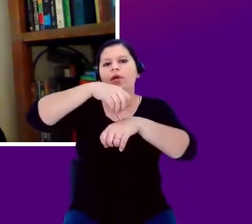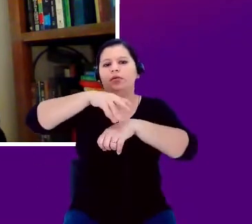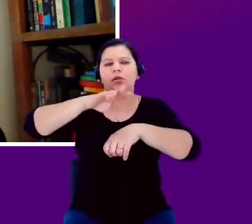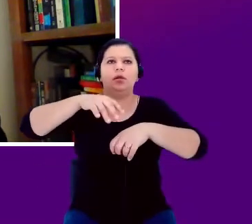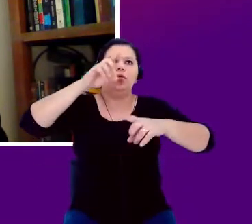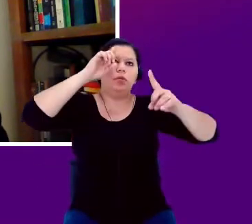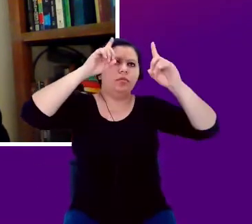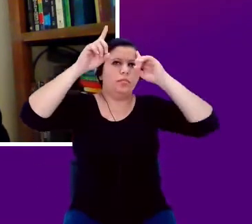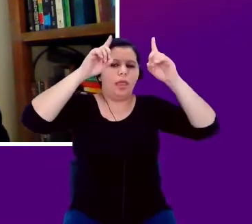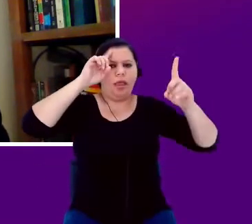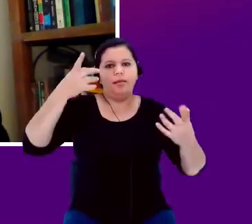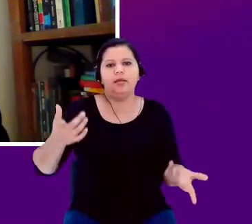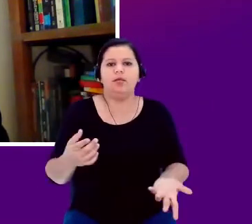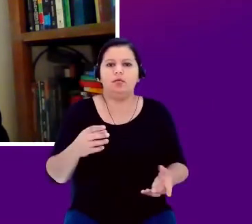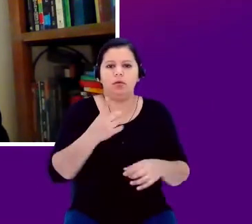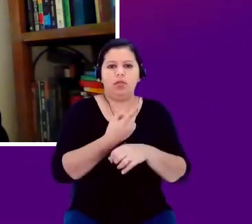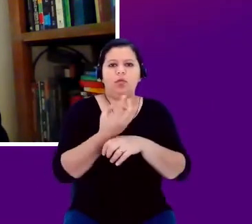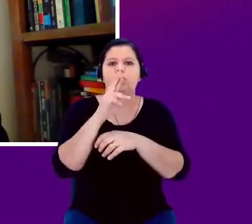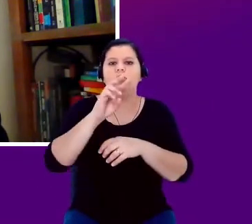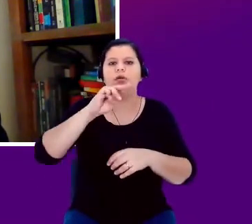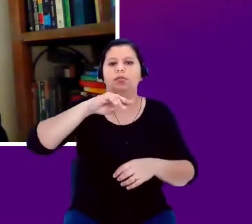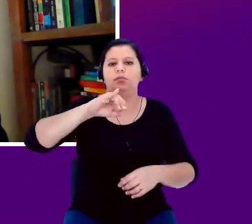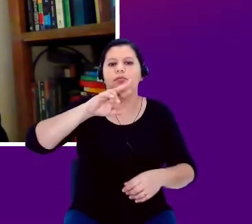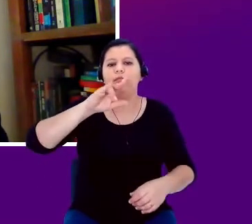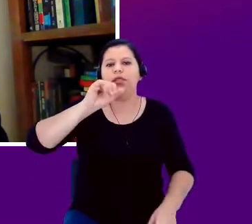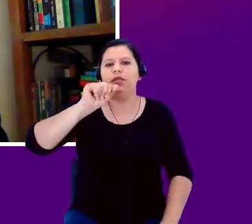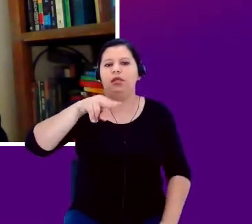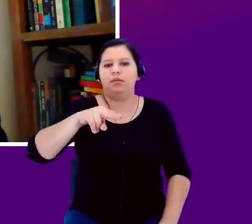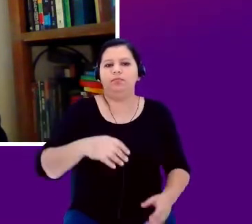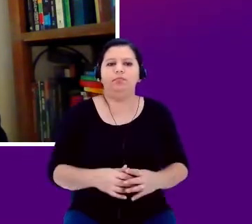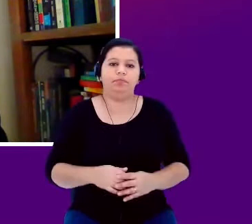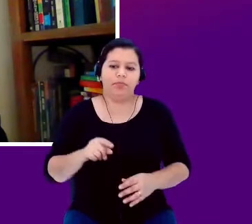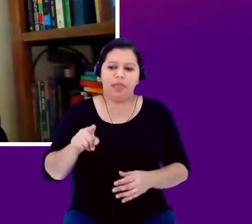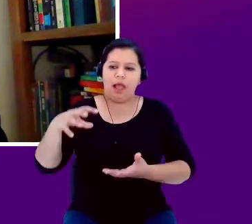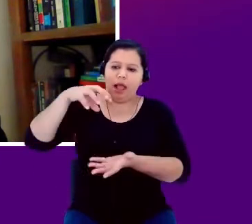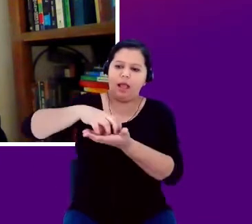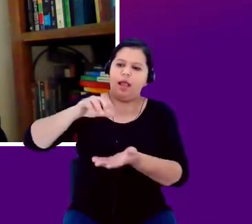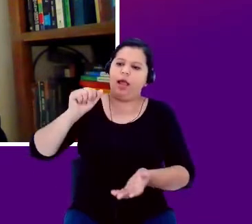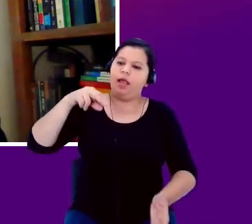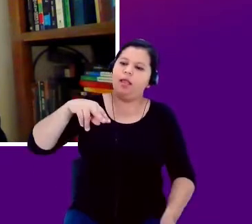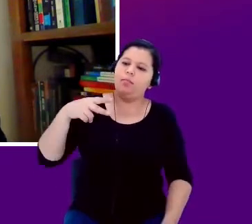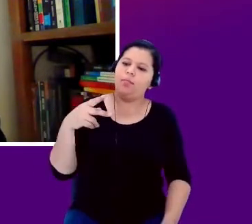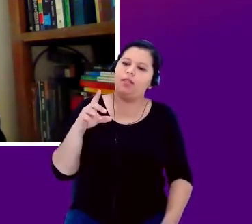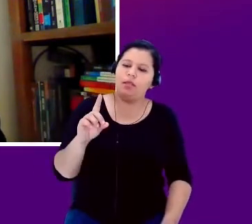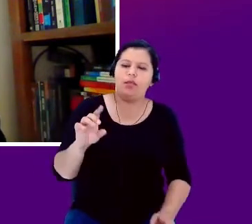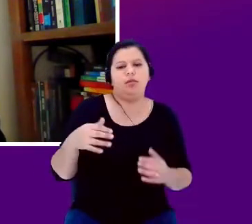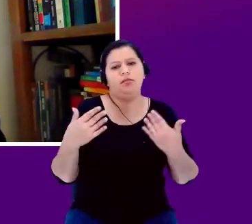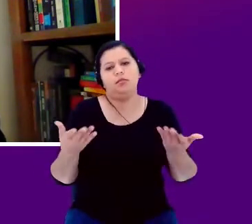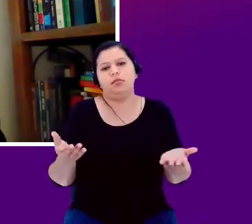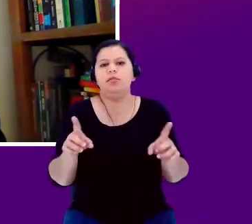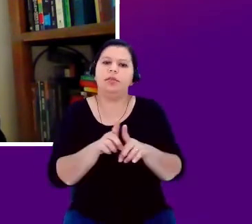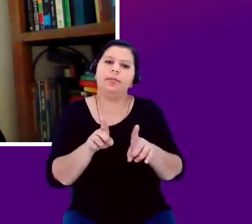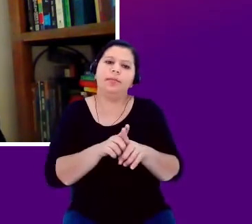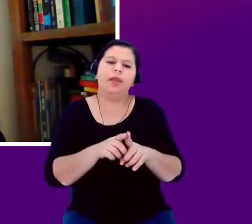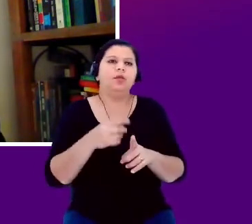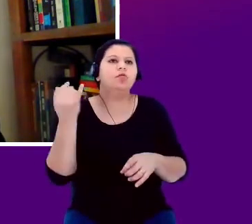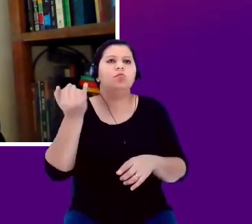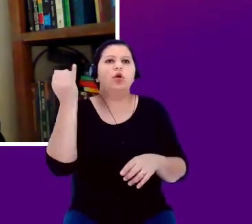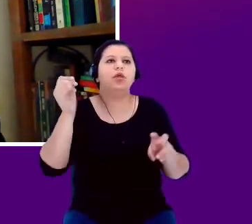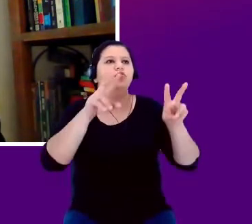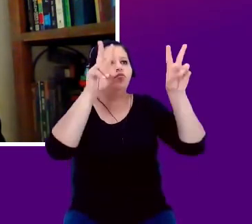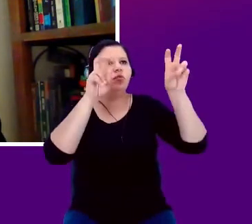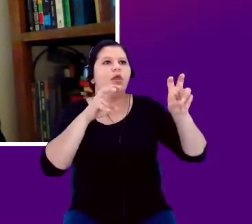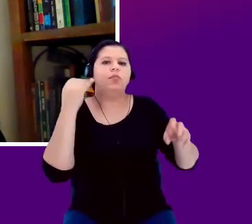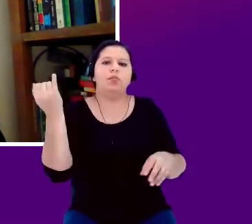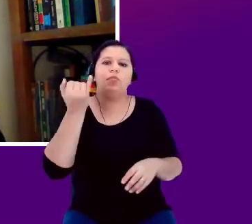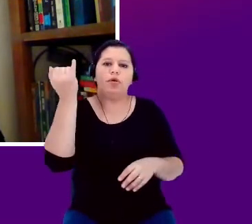da NPD, né? E ainda mais especial vou falar de um tema como esse, né, que é extremamente relevante para o